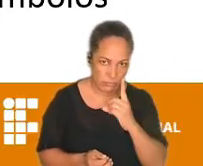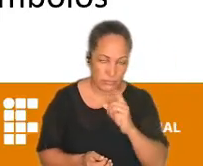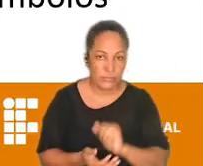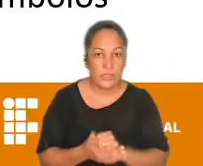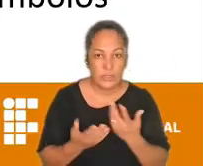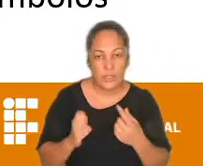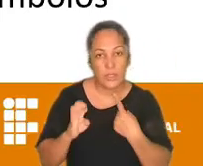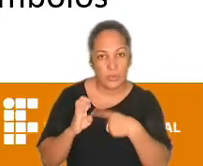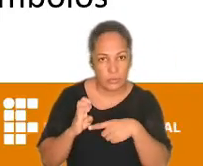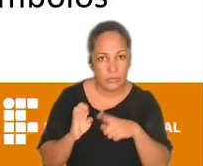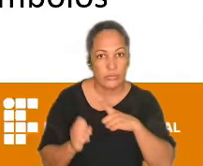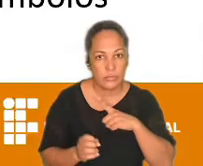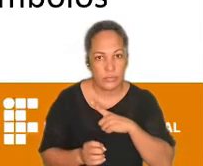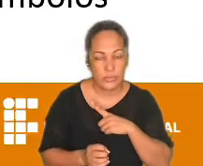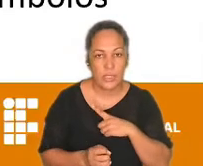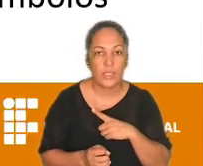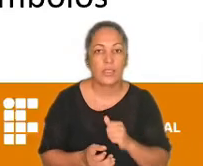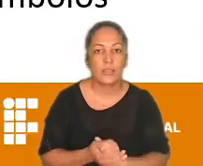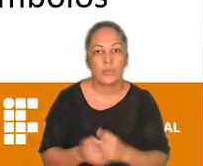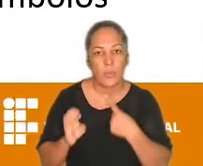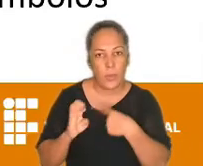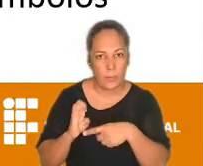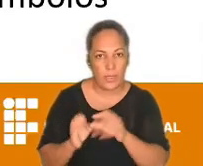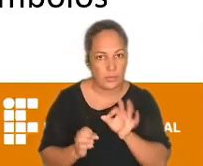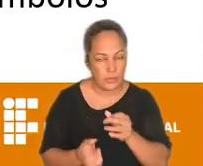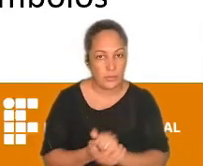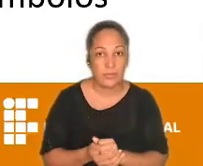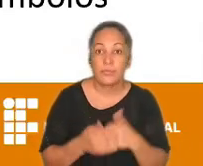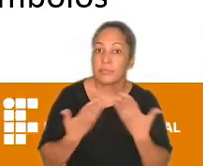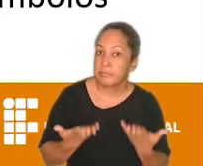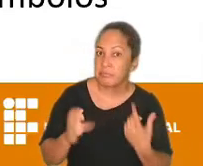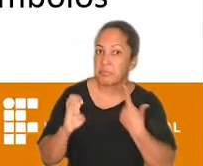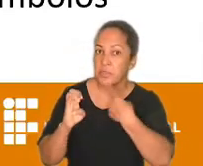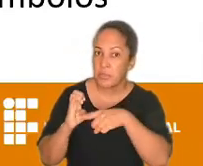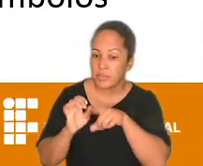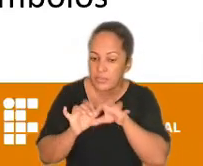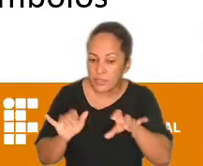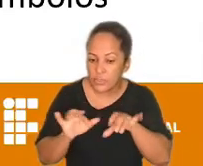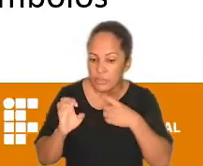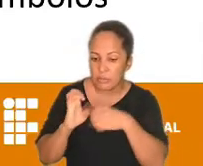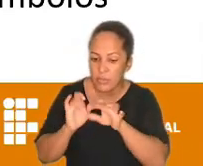possui um atributo chamado e-mail. O e-mail, você vai lá digitar o e-mail do cara, né? Por exemplo,